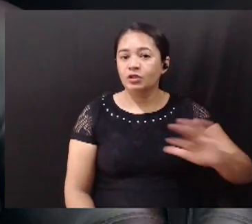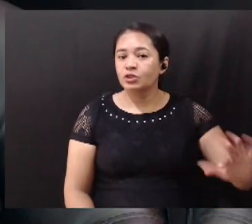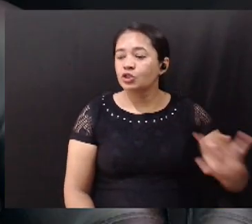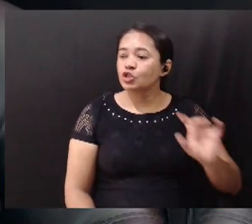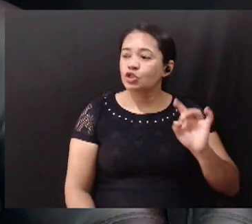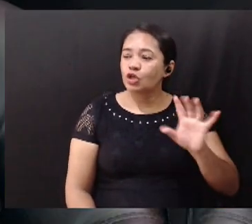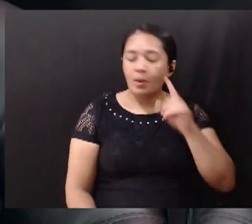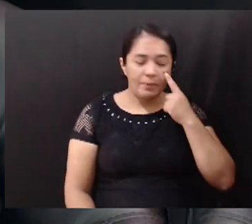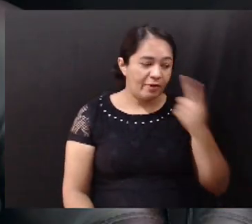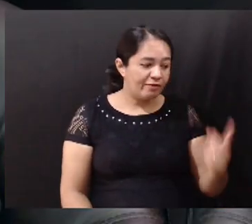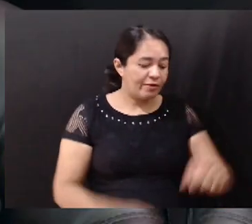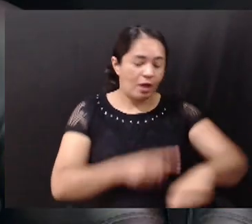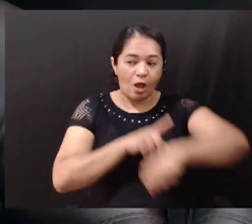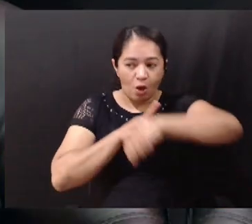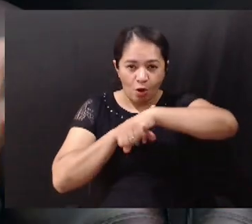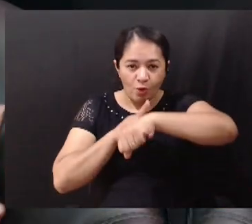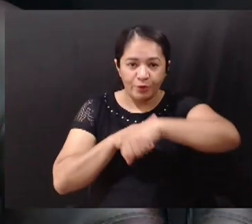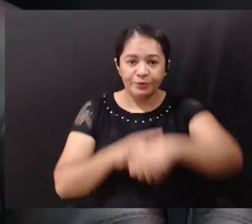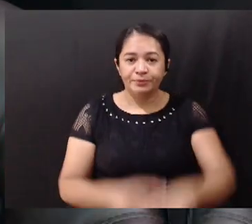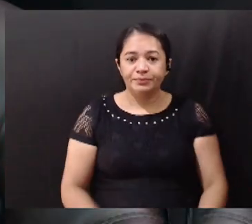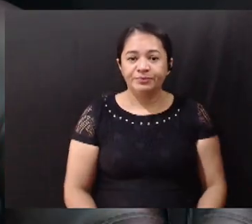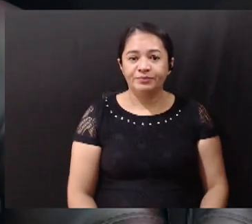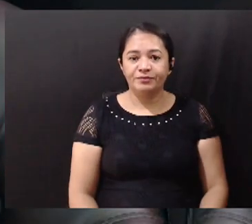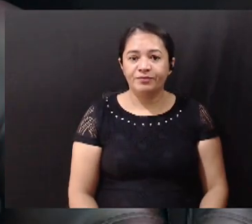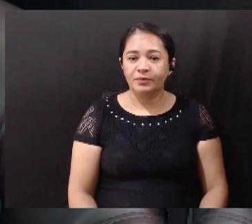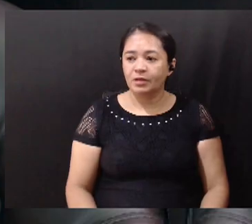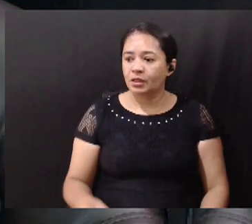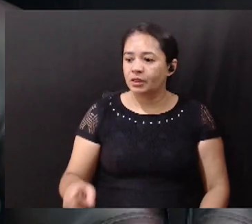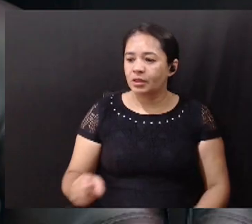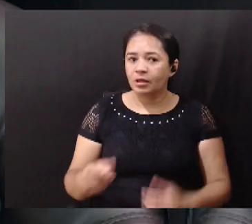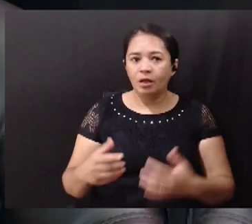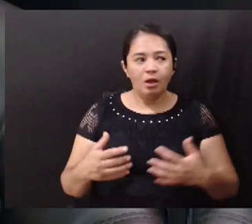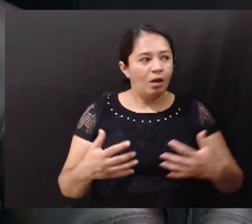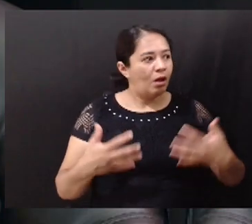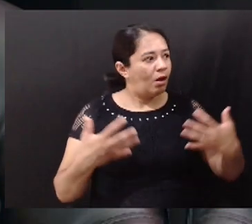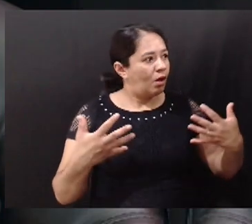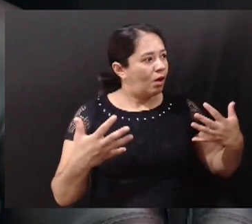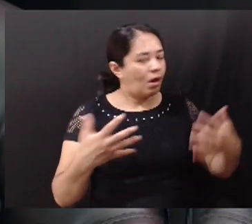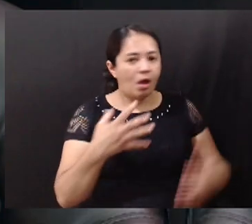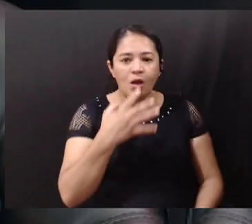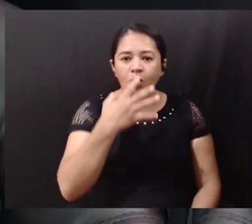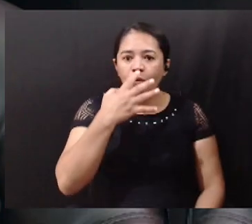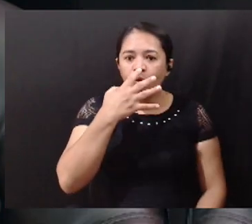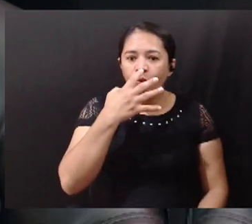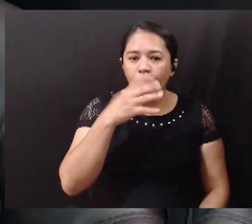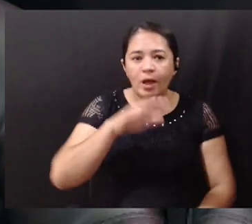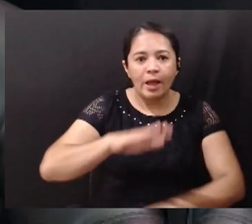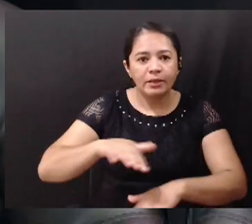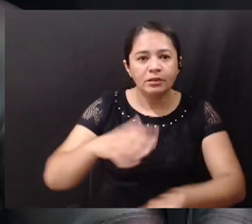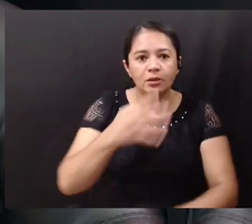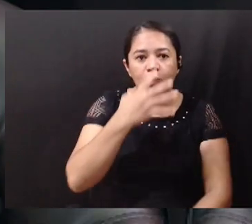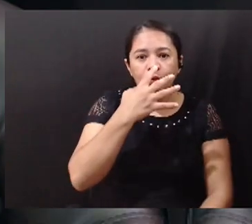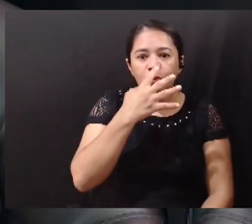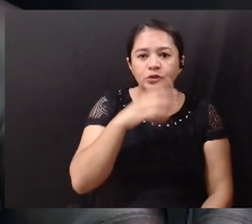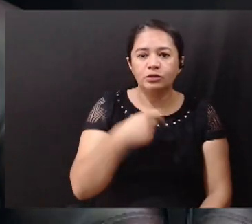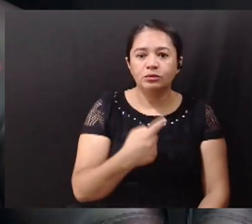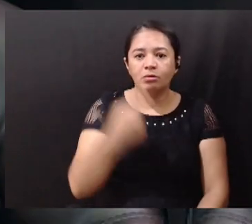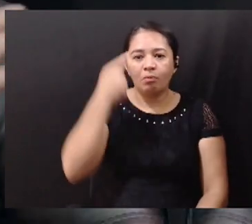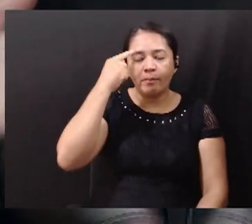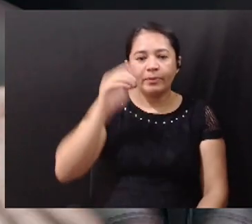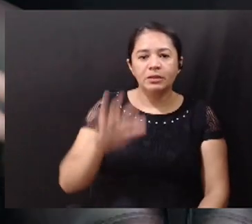horário. E eu vi uma cara de surpresa da criança, né? Então, quando a gente pensa nisso com relação aos